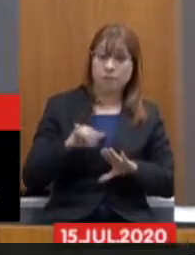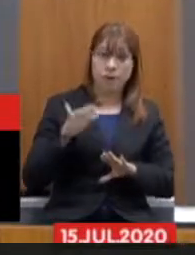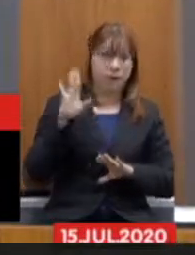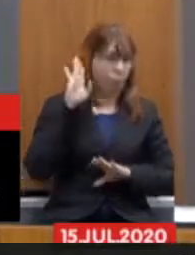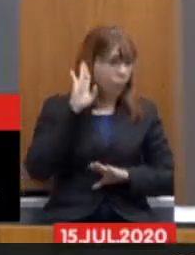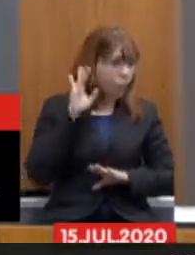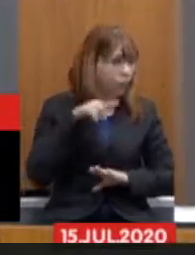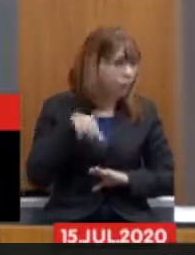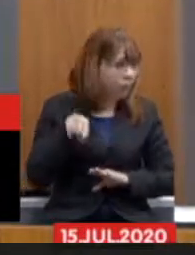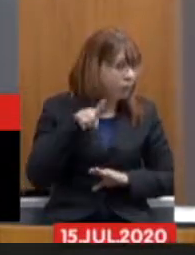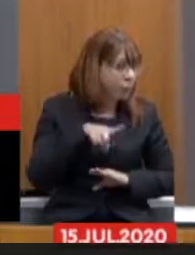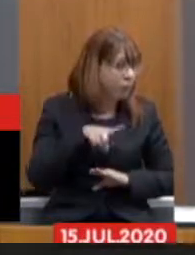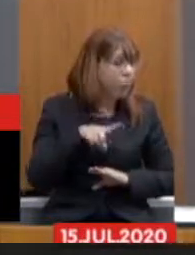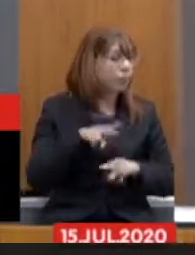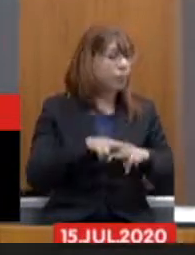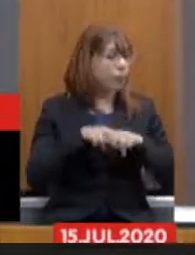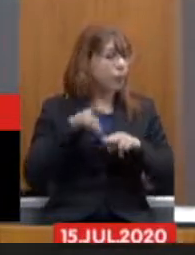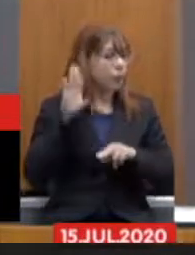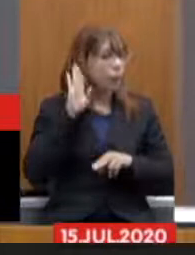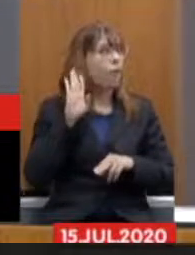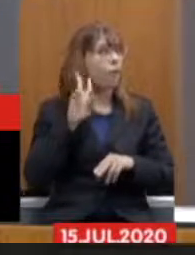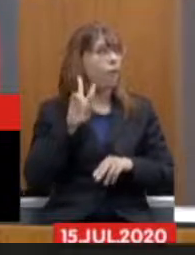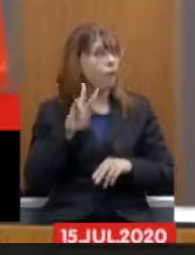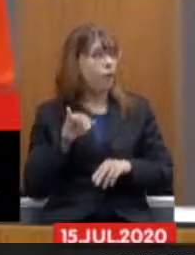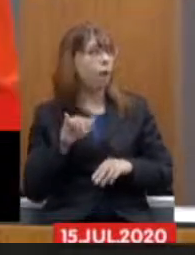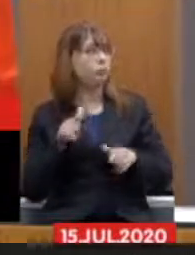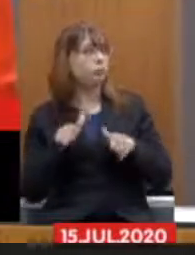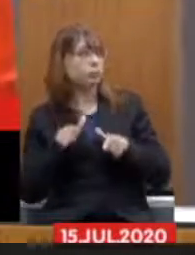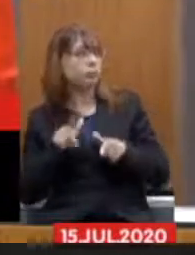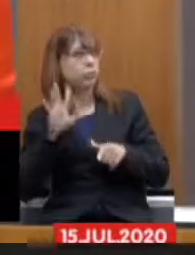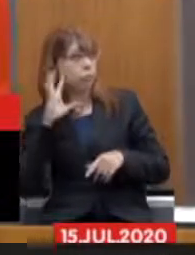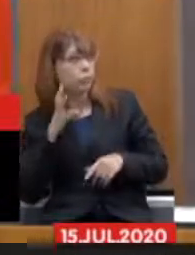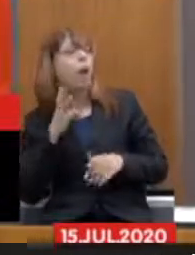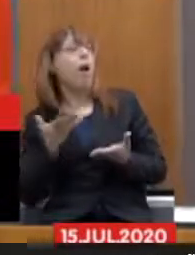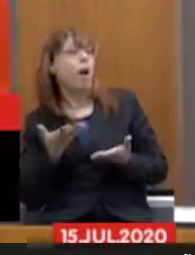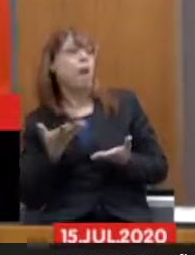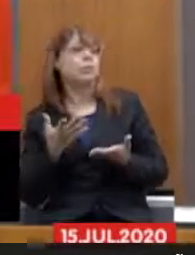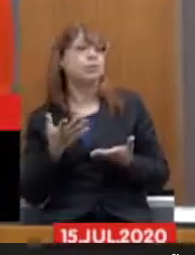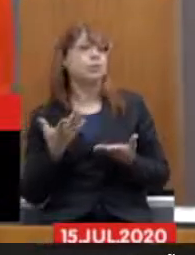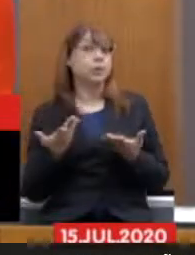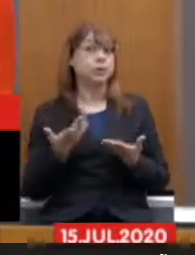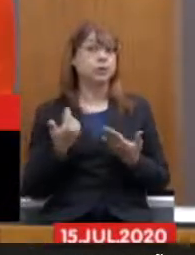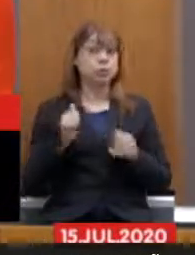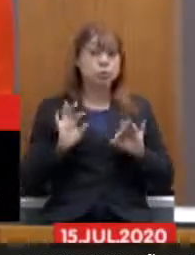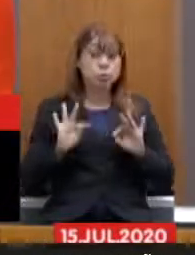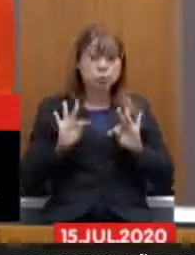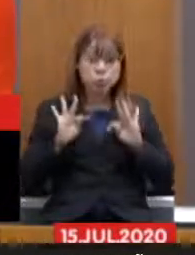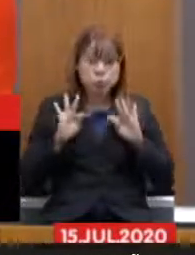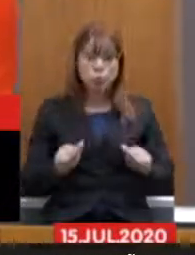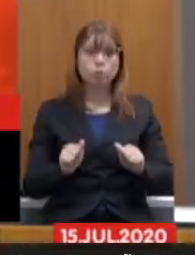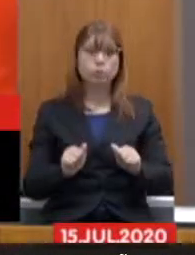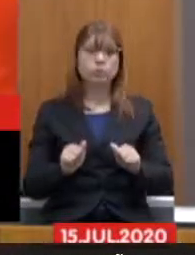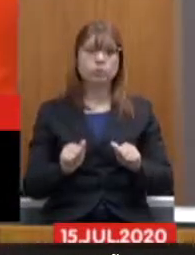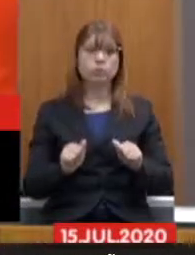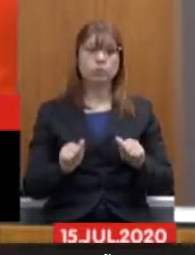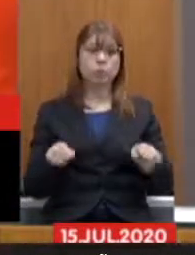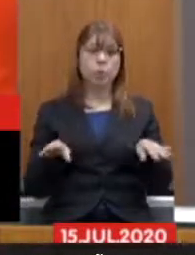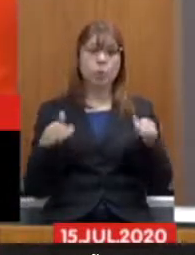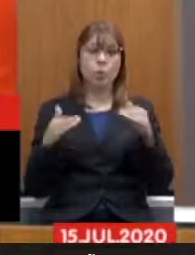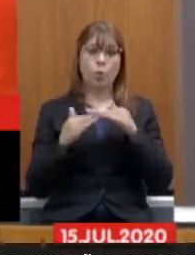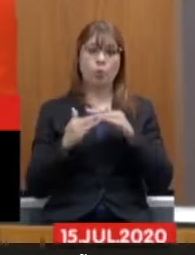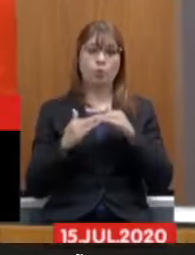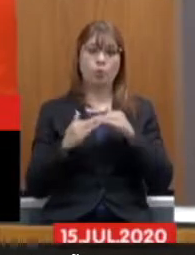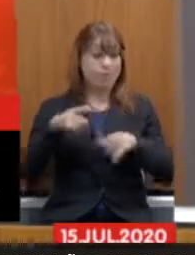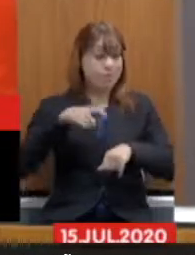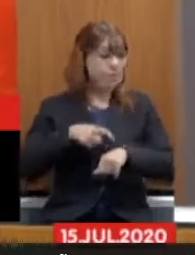escutar e a partir da escuta que vai trabalhar a escuta que tem uma questão unânime não é um momento da tramitação